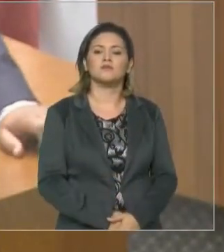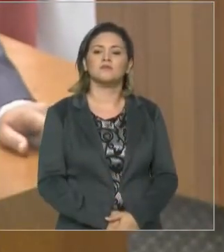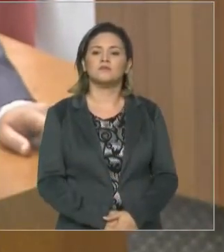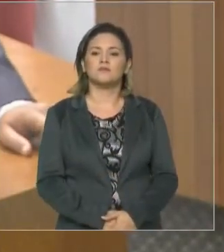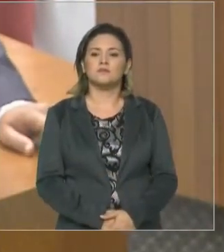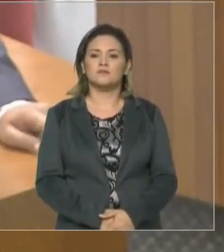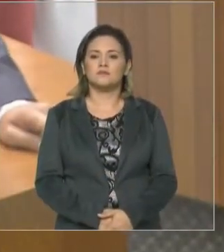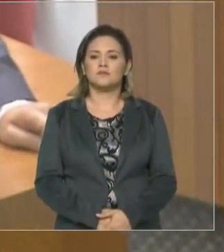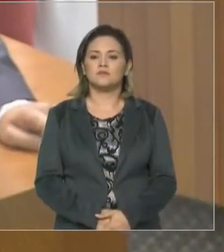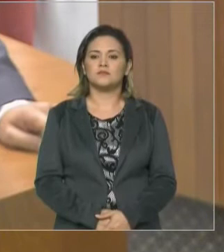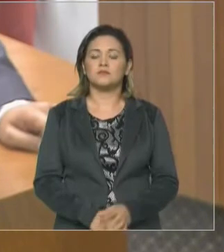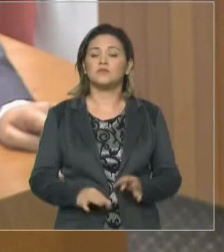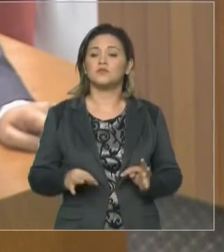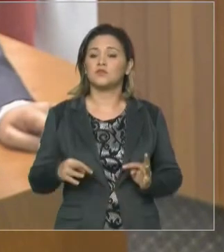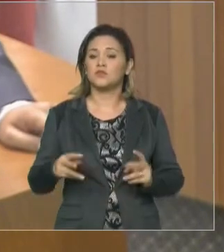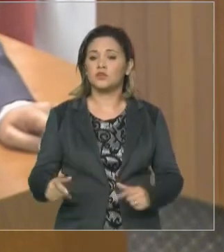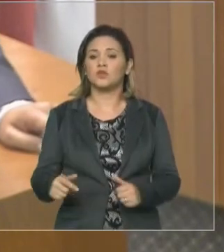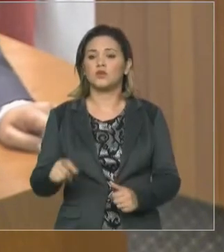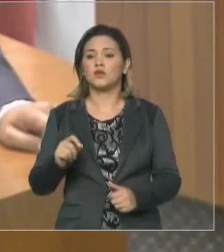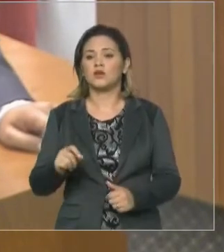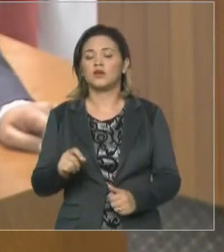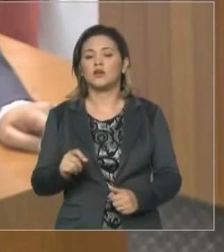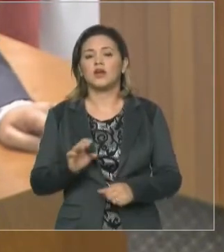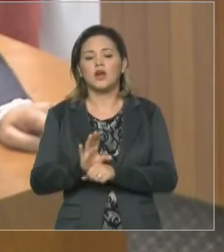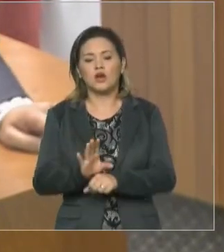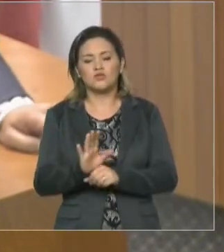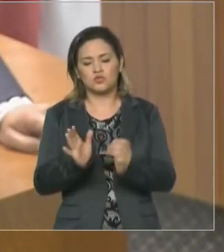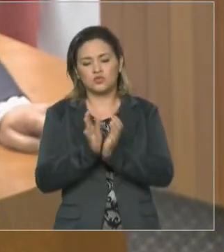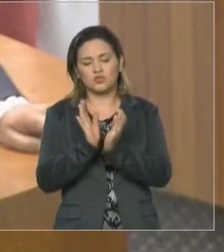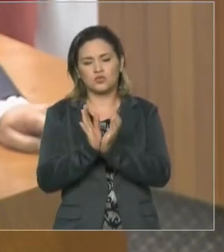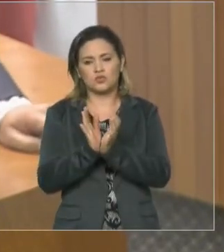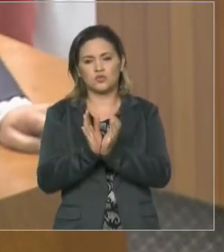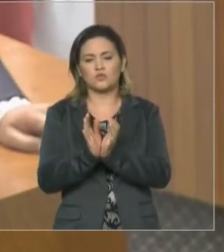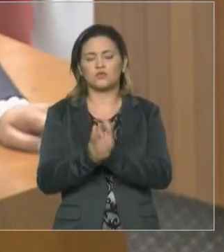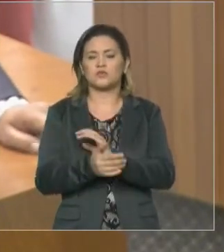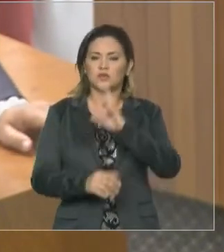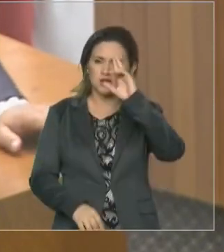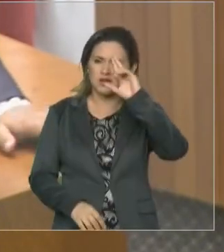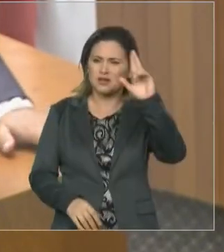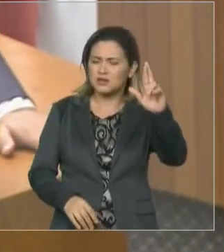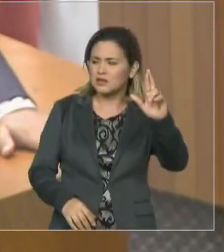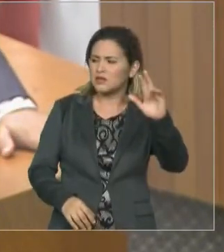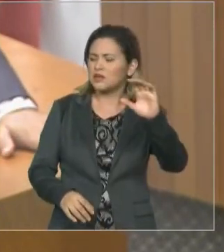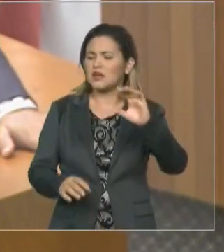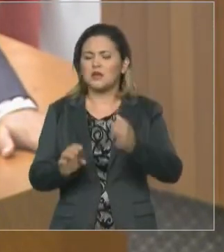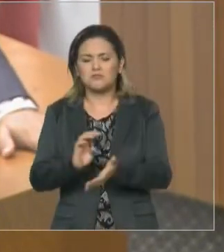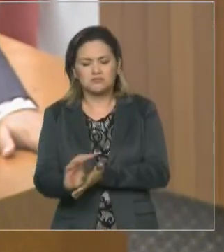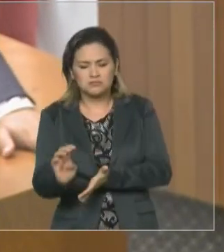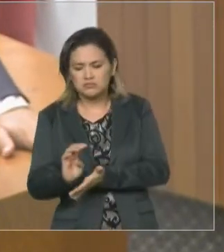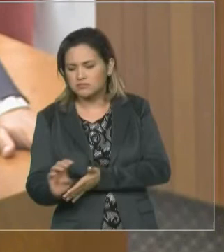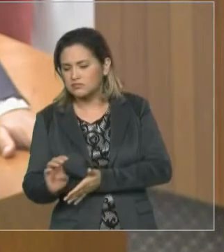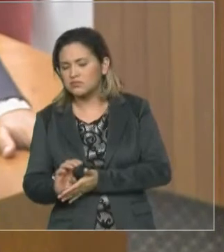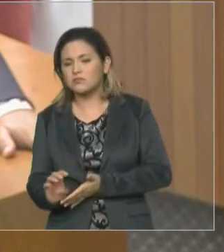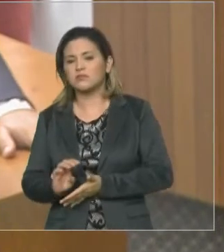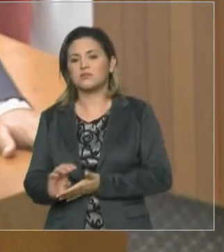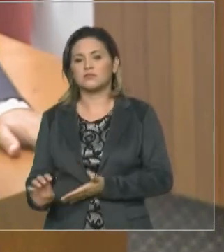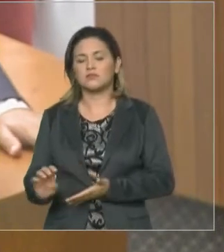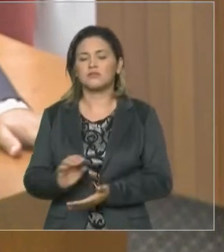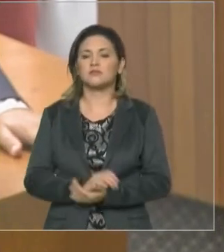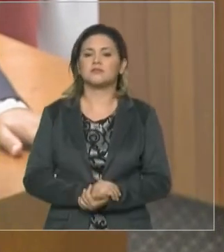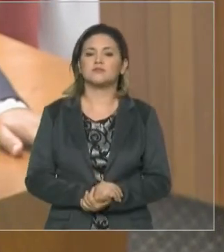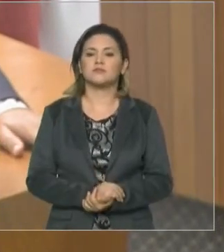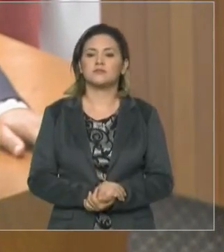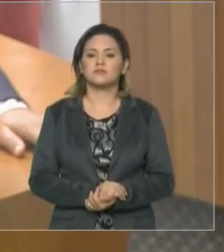que contribuem com este time, com os dirigentes, com os patrocinadores. Faço questão de